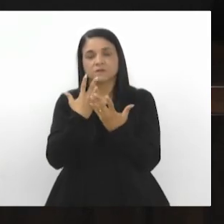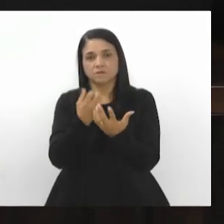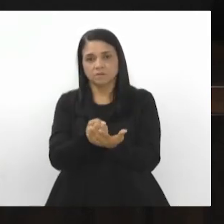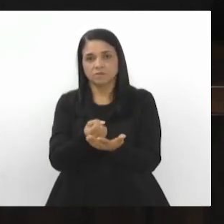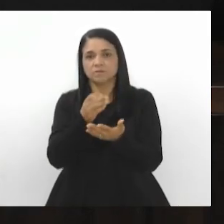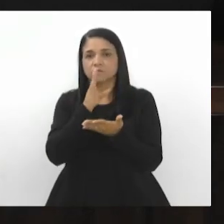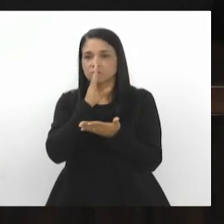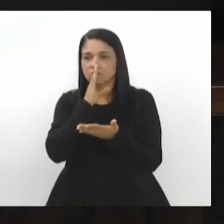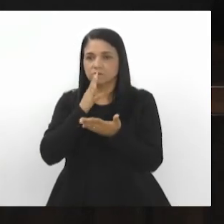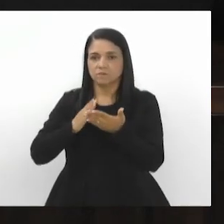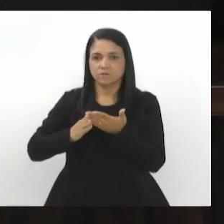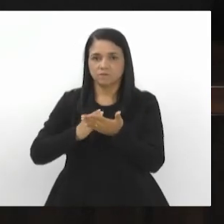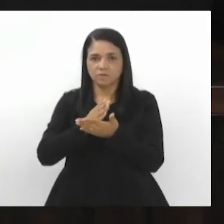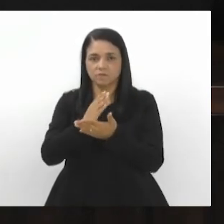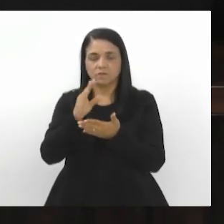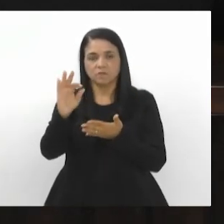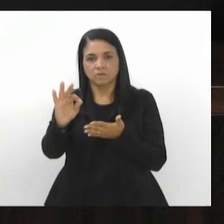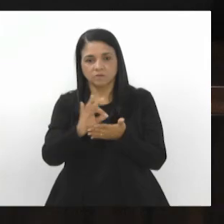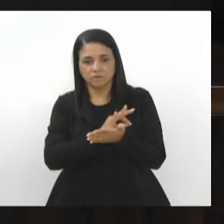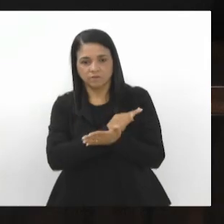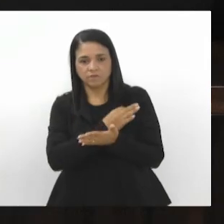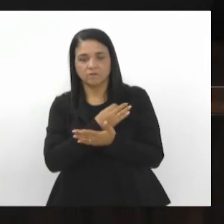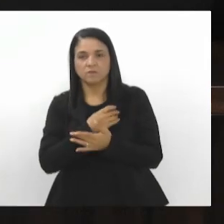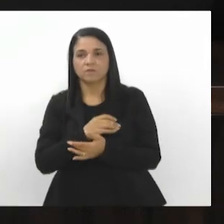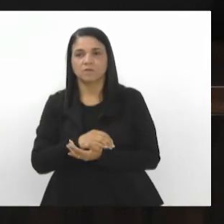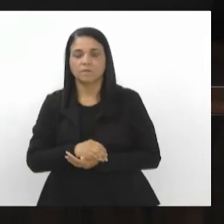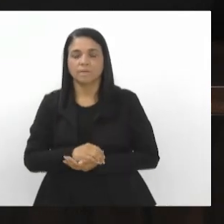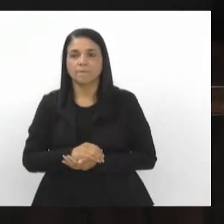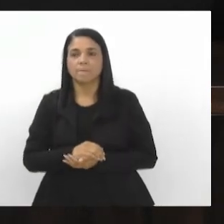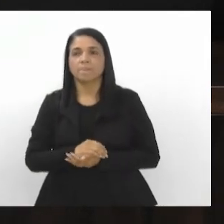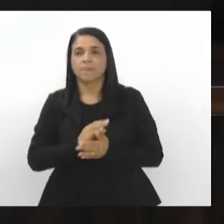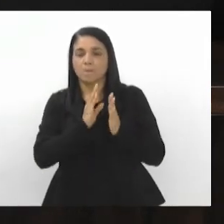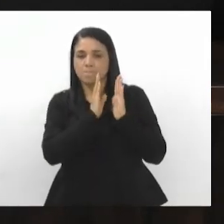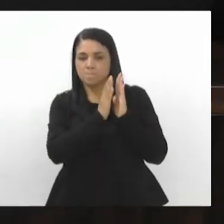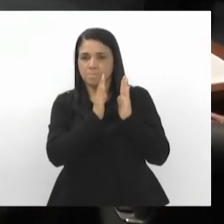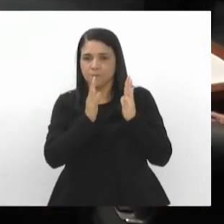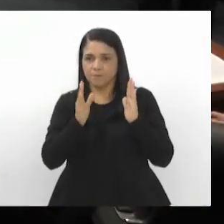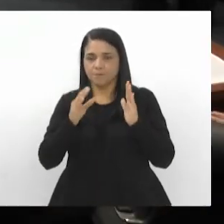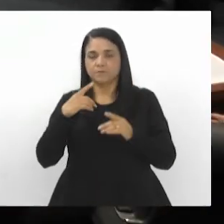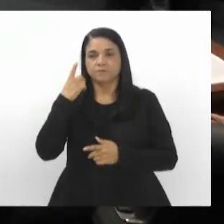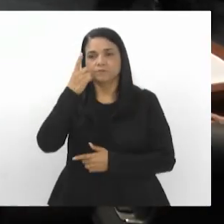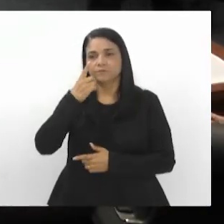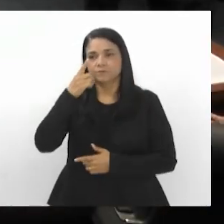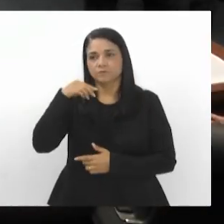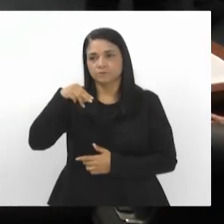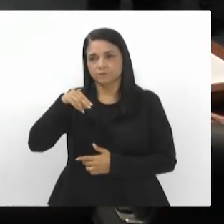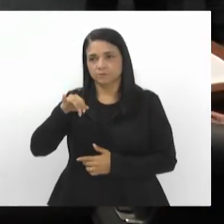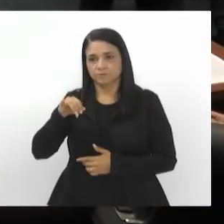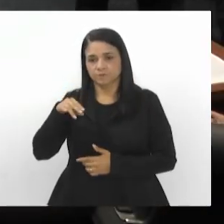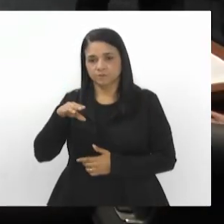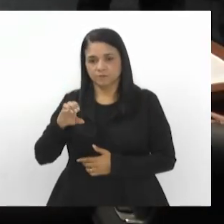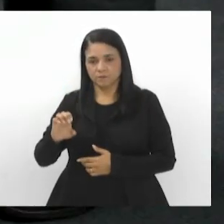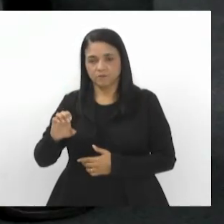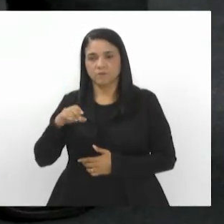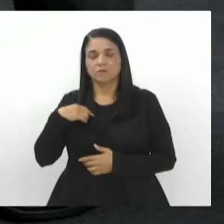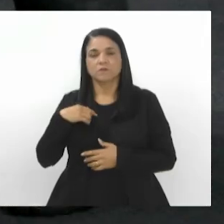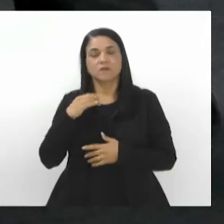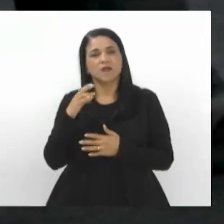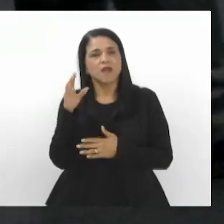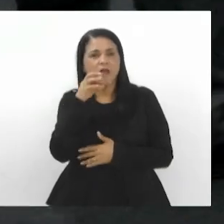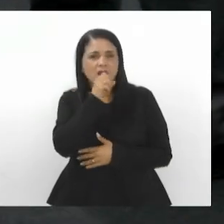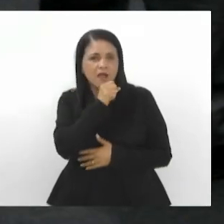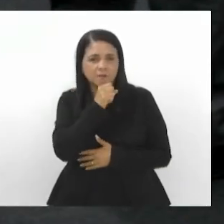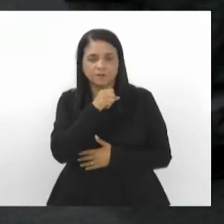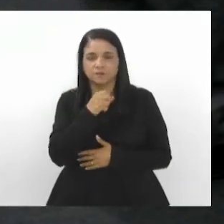estão. Aprovado. Vai autógrafo. Pela Deputado ordem. Mink, por favor. É muito rápido, presidente, dirigido a Vossa